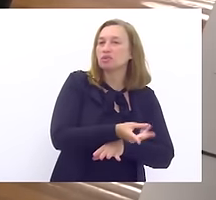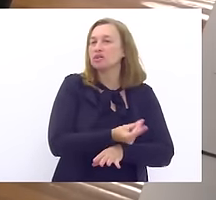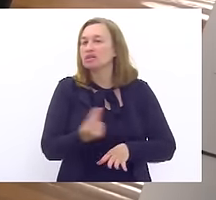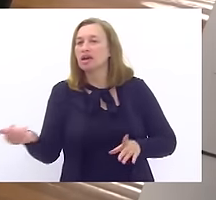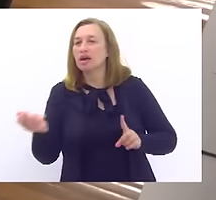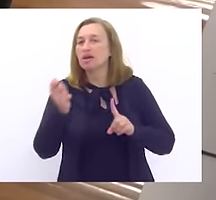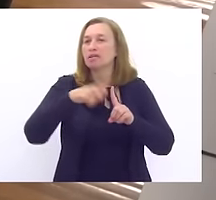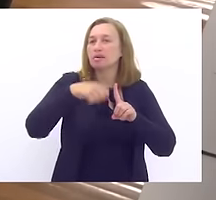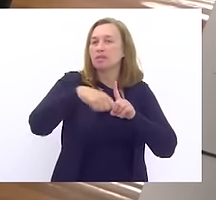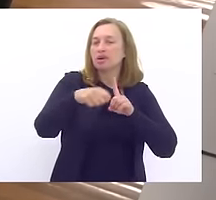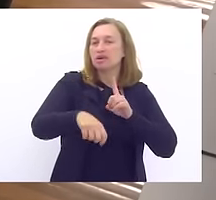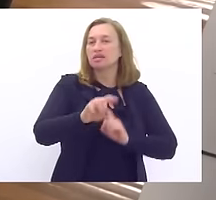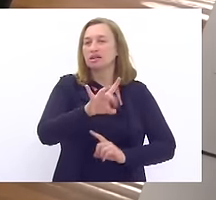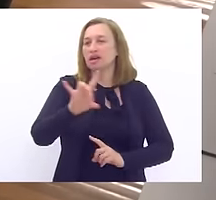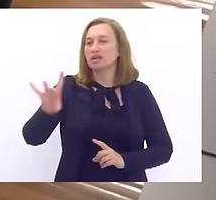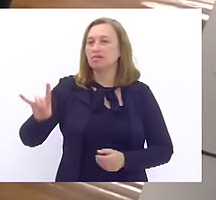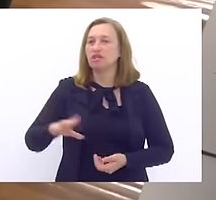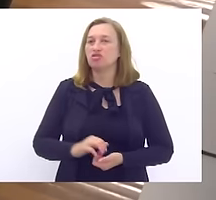mês